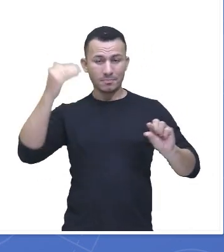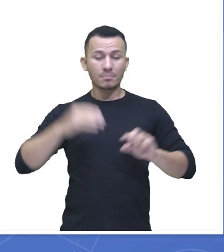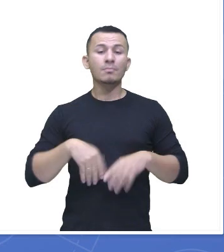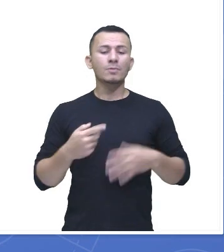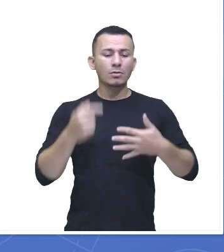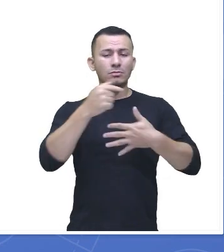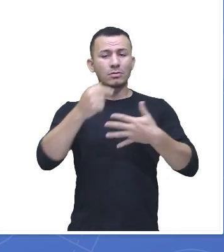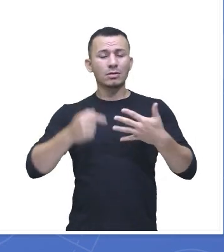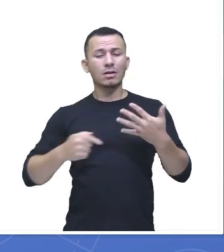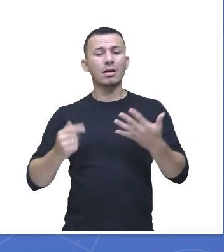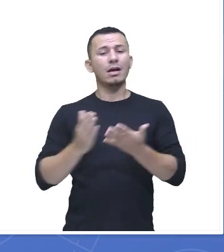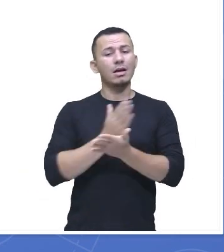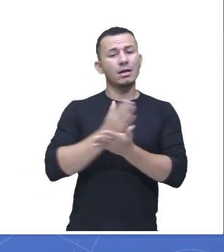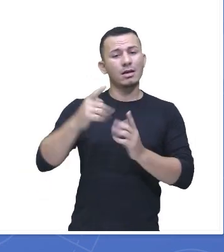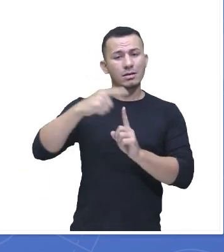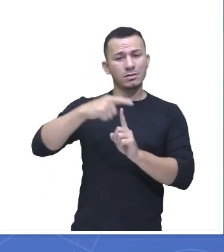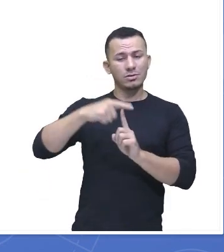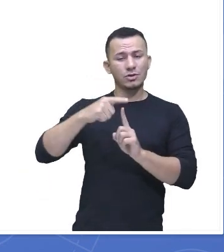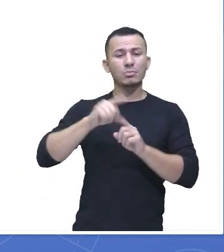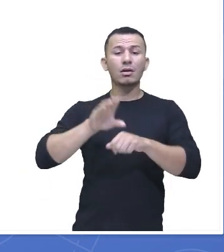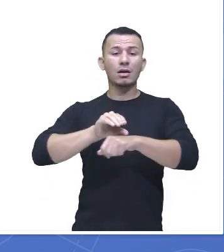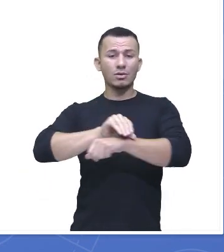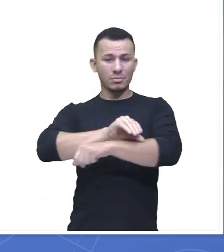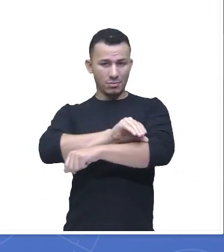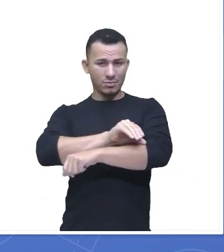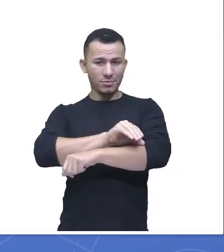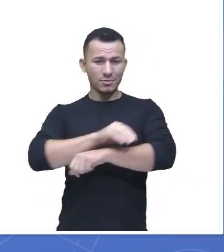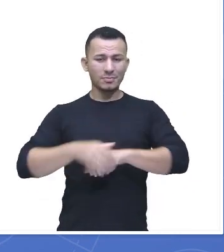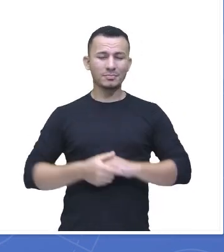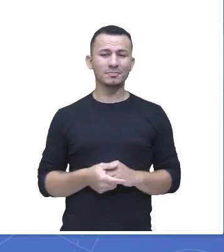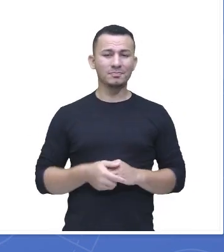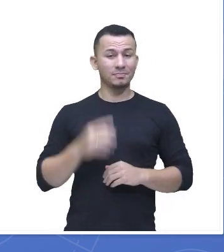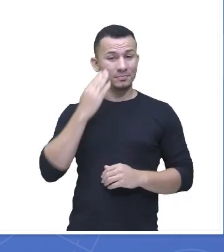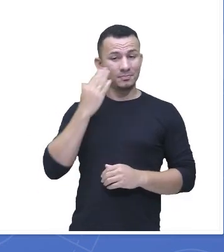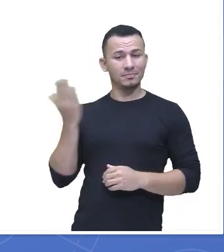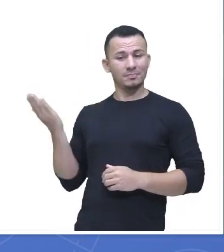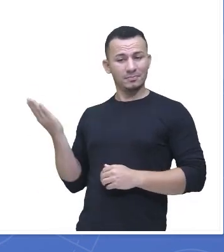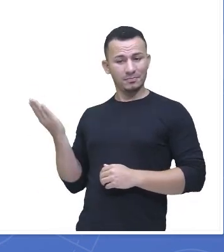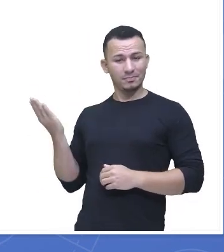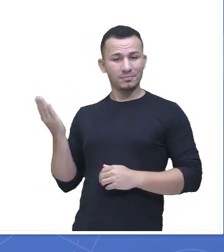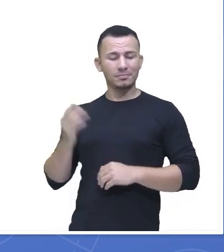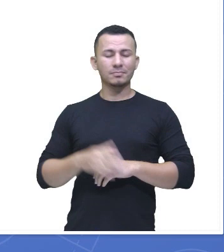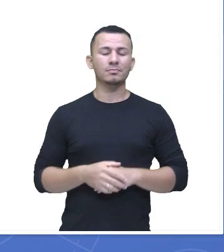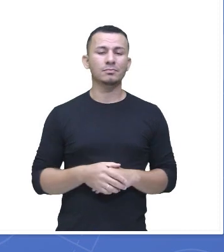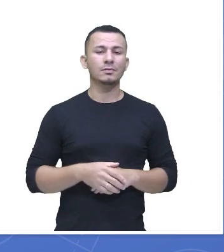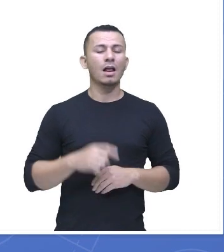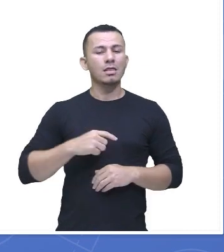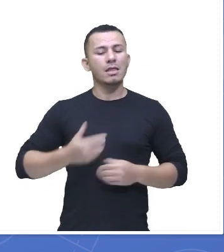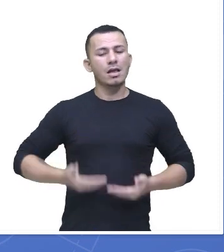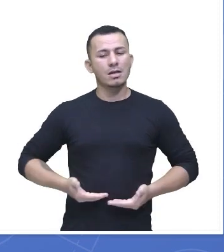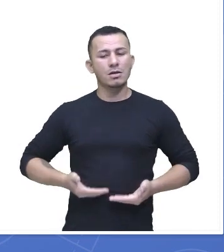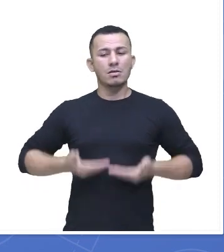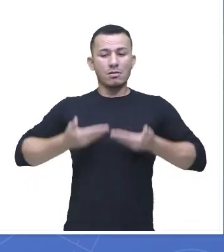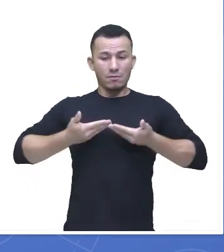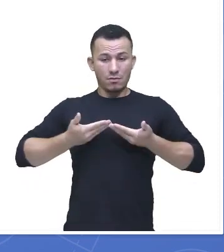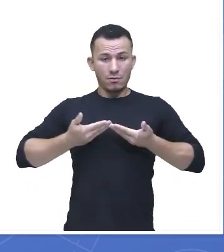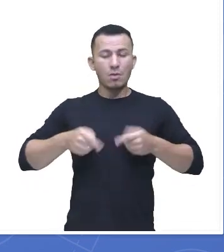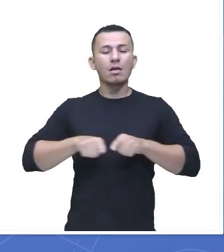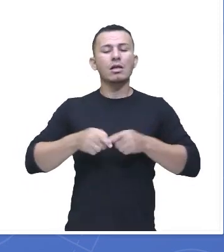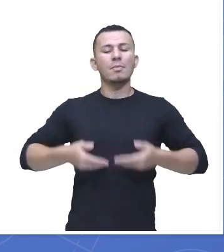aí alguns tipos de músculos, tá? Tanto dos membros superiores, quanto